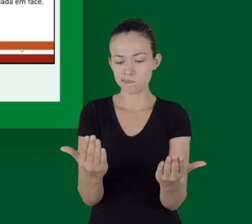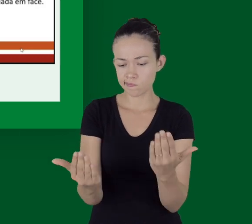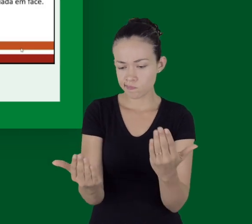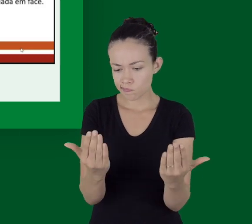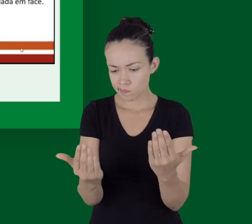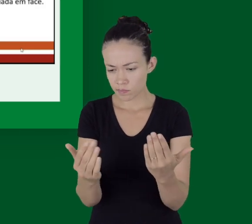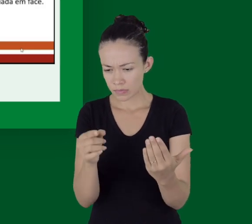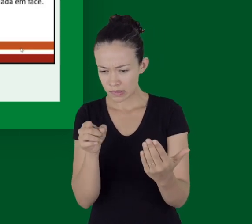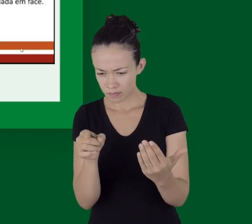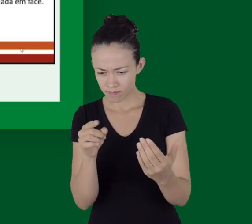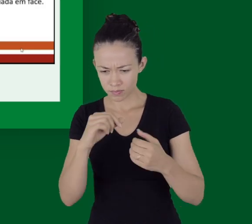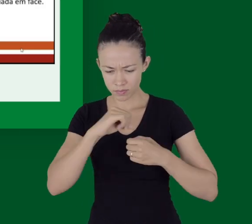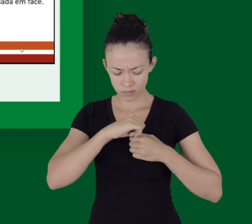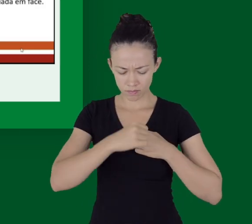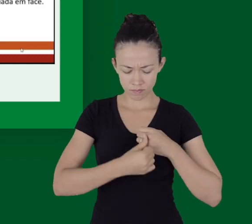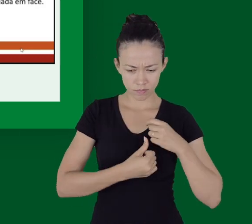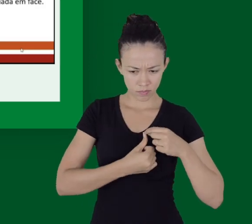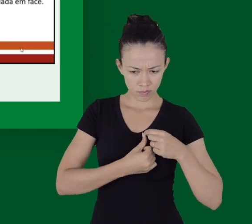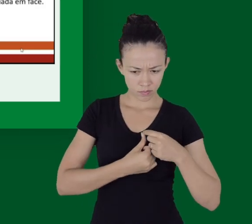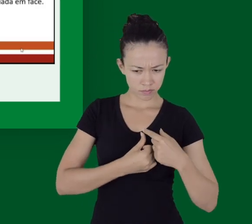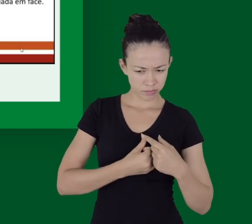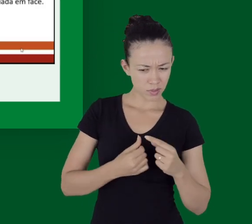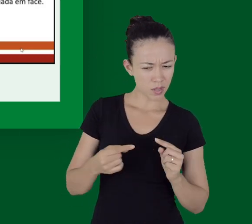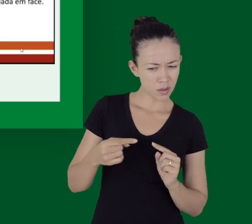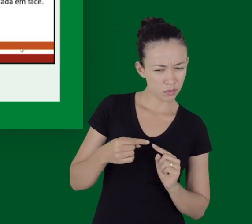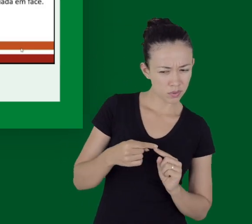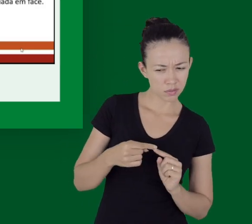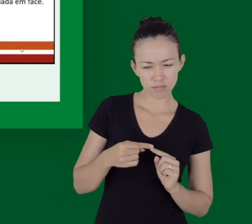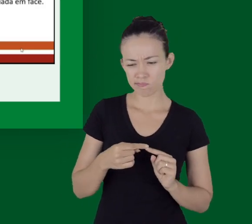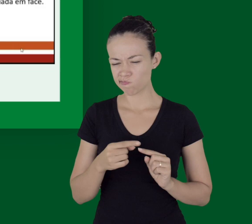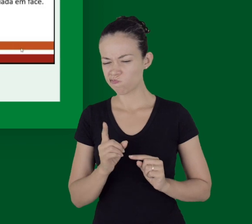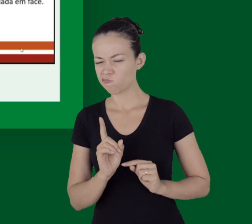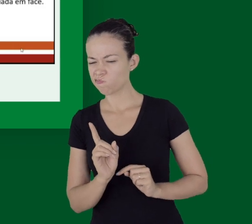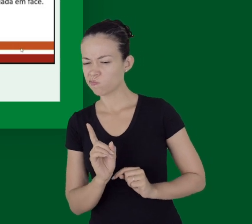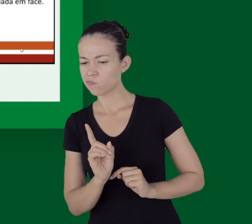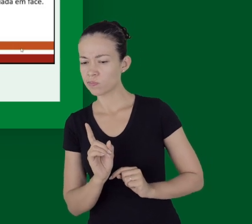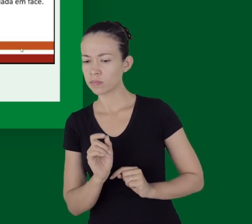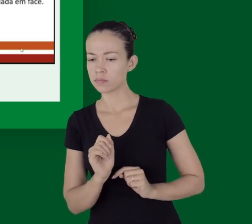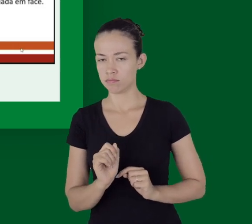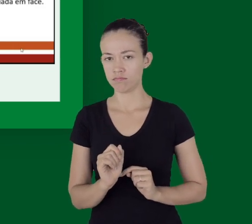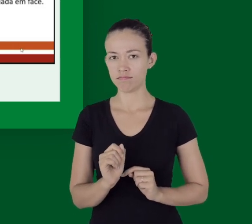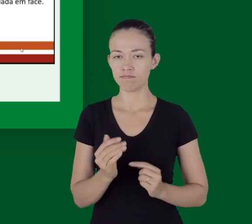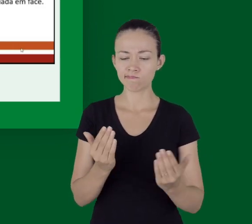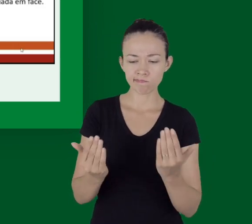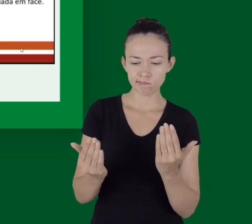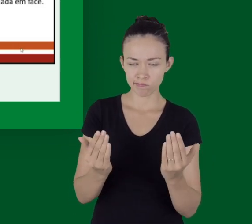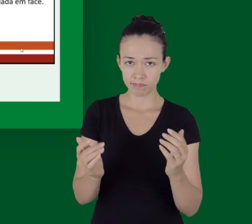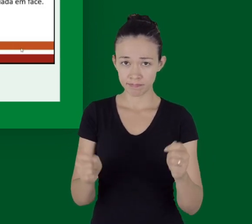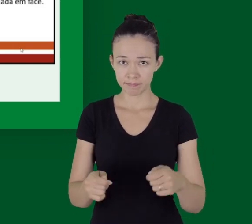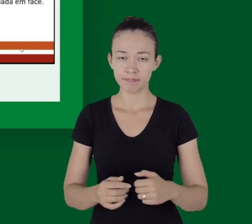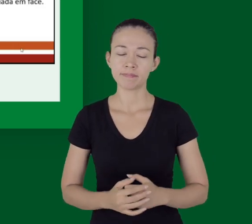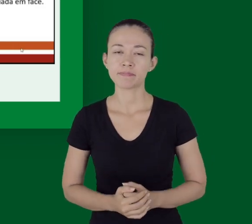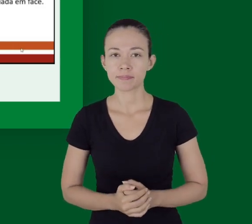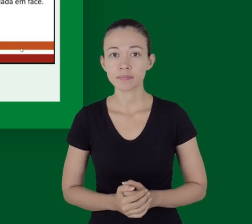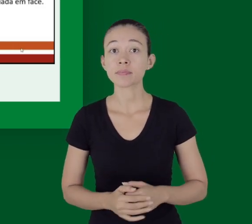para diferenciar, se for dissecção, por exemplo, né? Diferenciar a dor torácica.